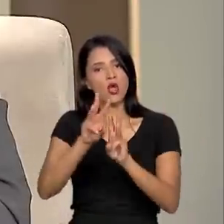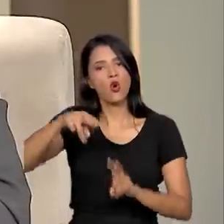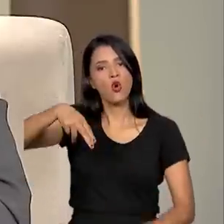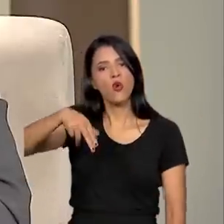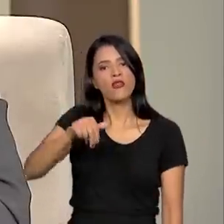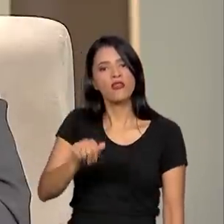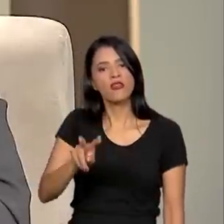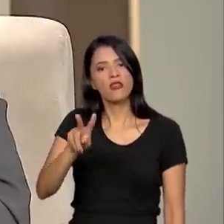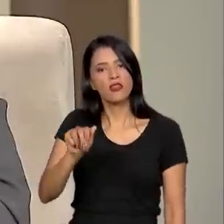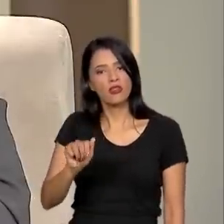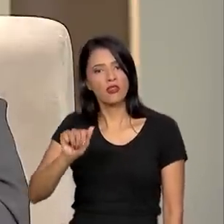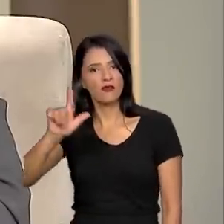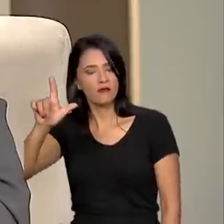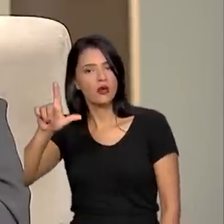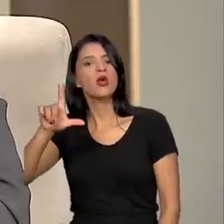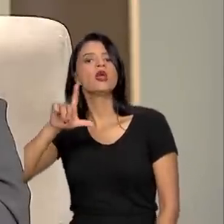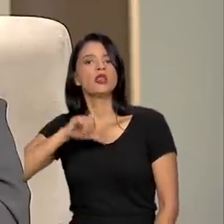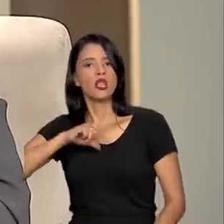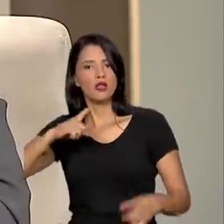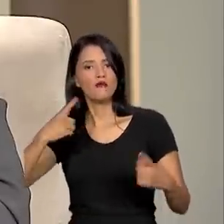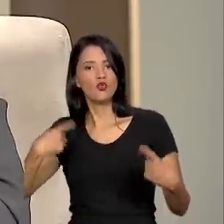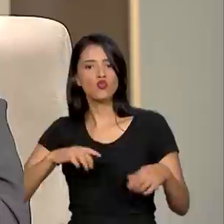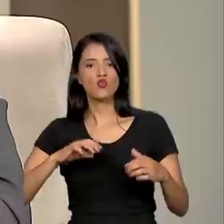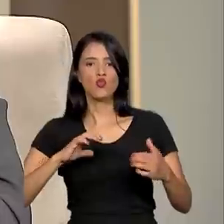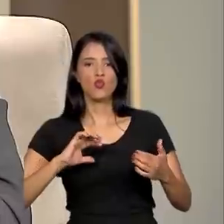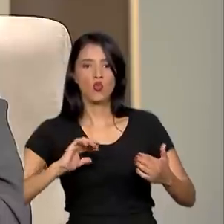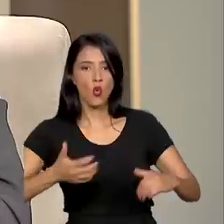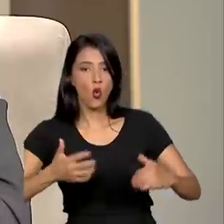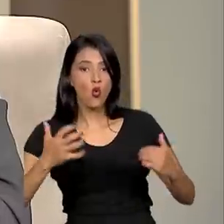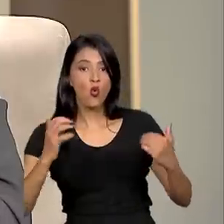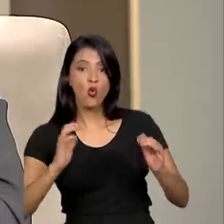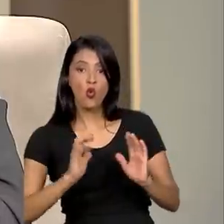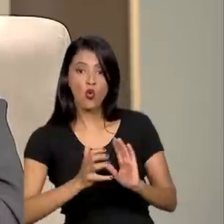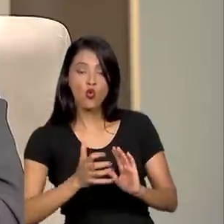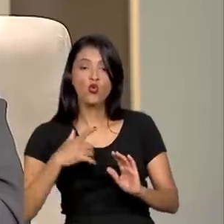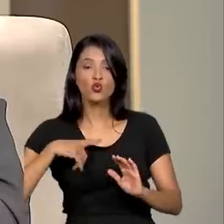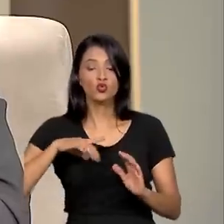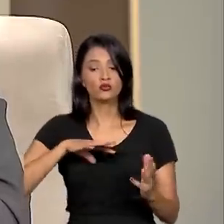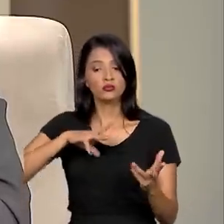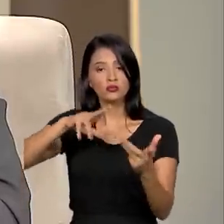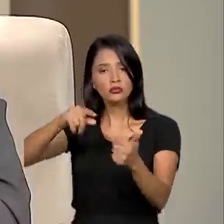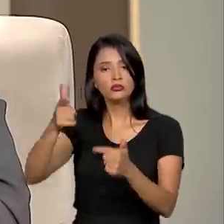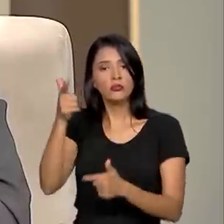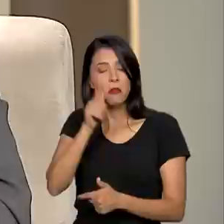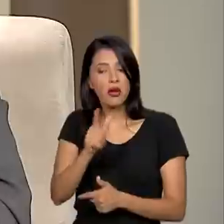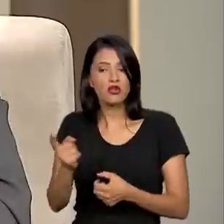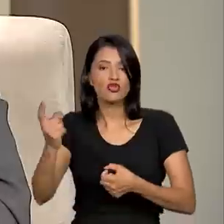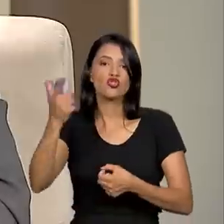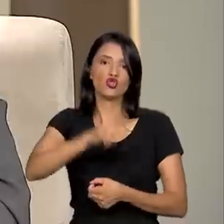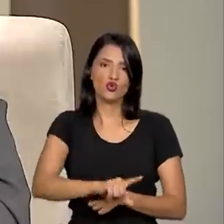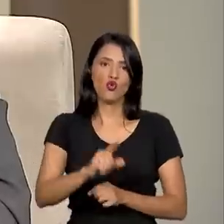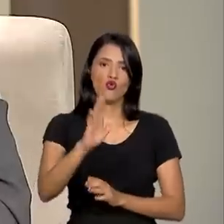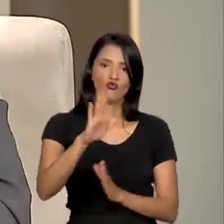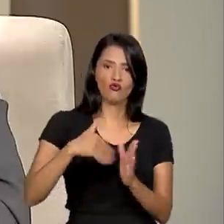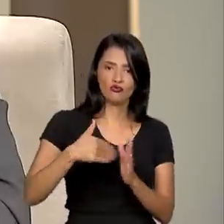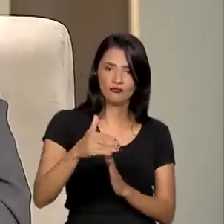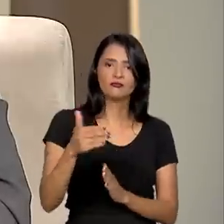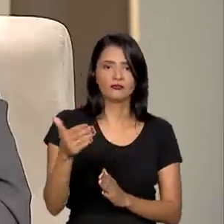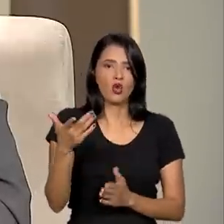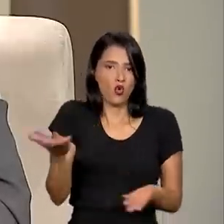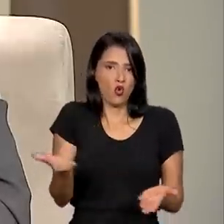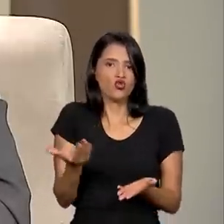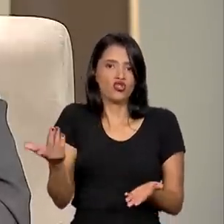um concurso internacional de arquitetura para criar essa identidade. Hoje é uma realidade. Nós nos aproximamos